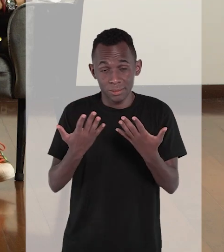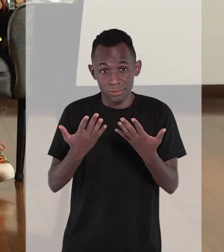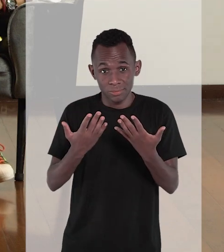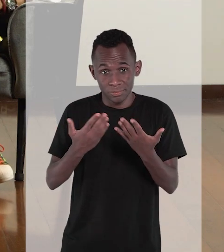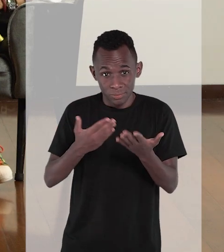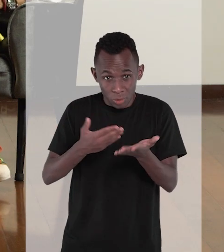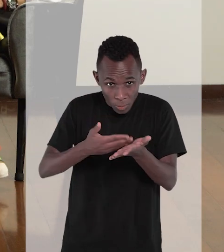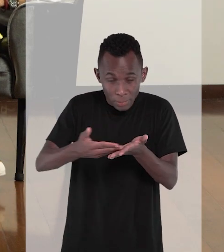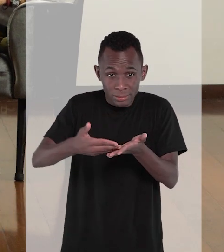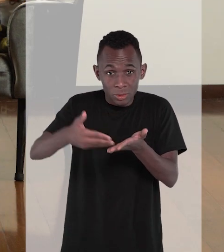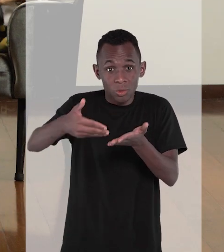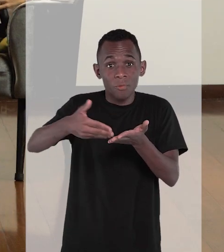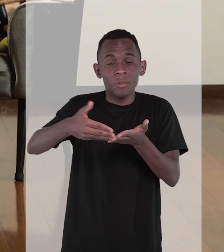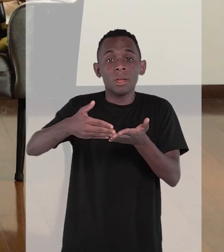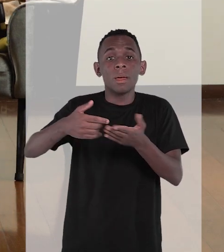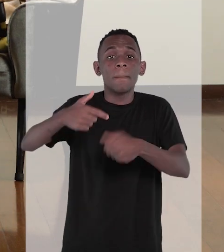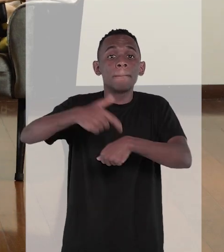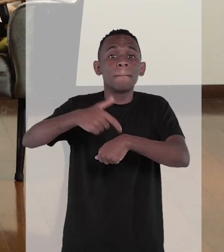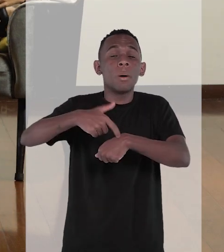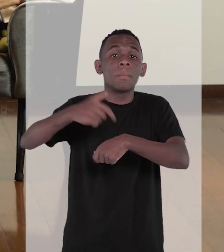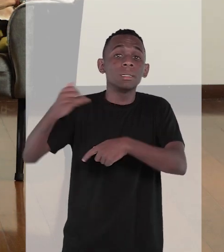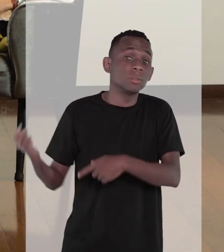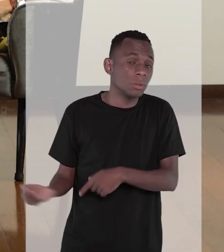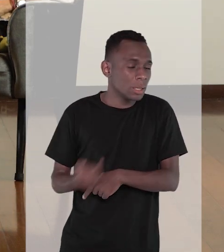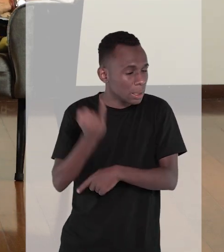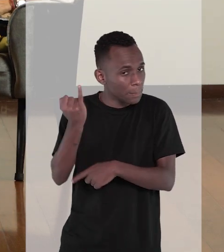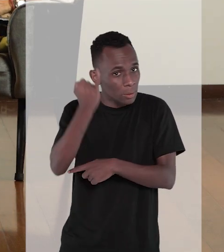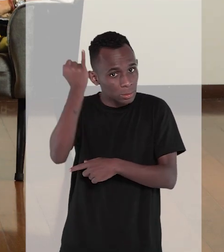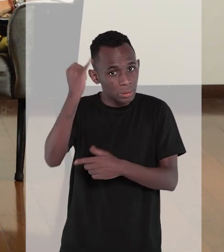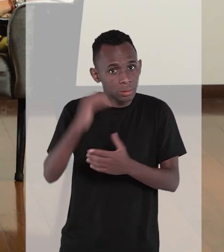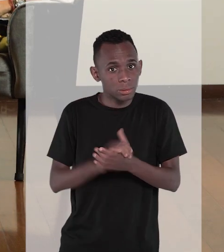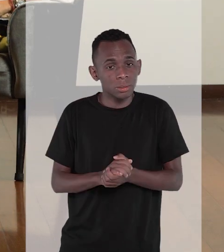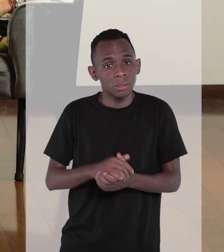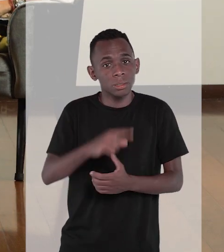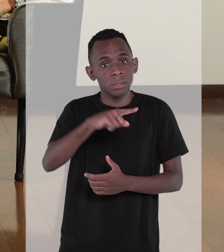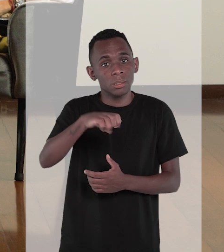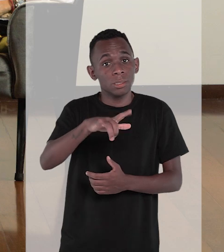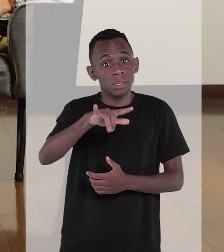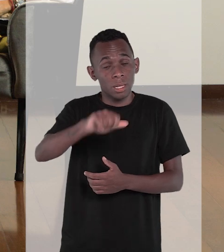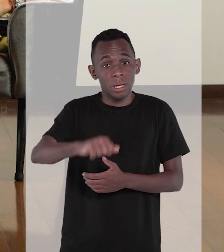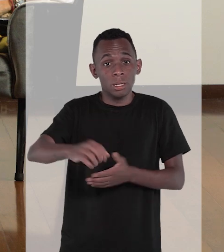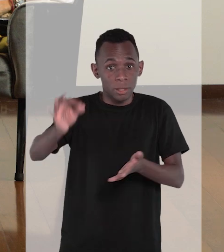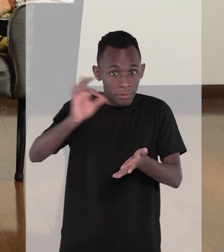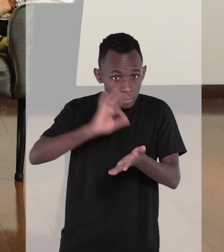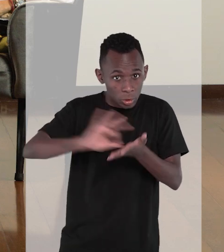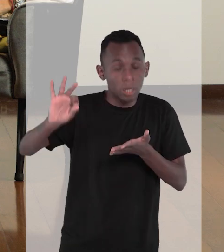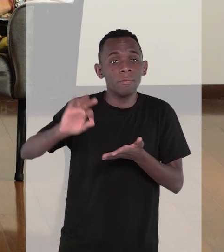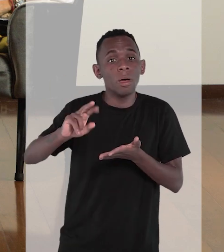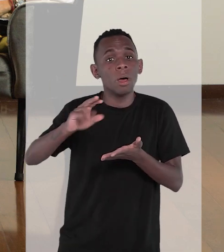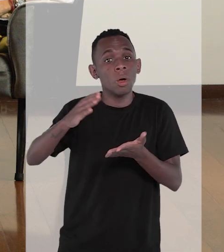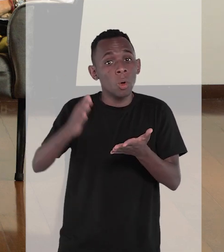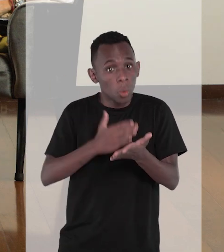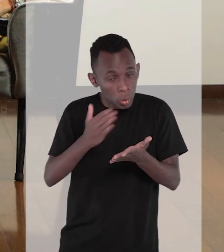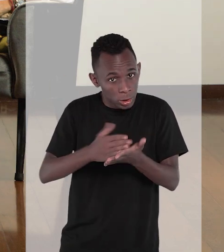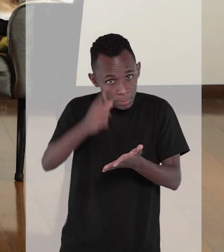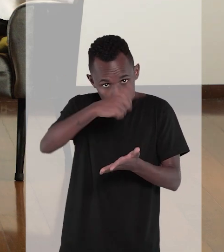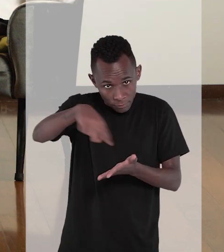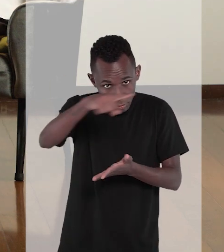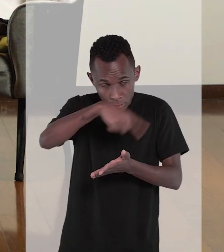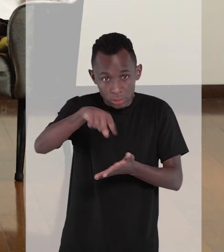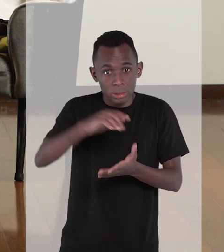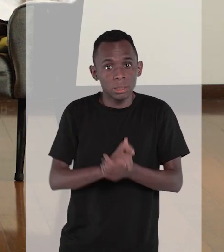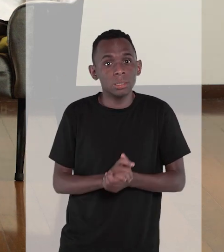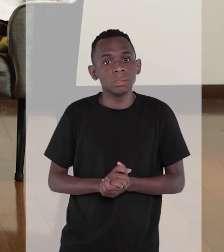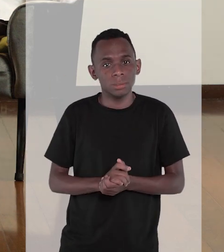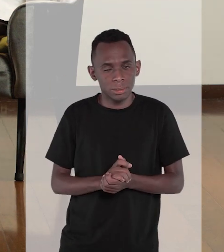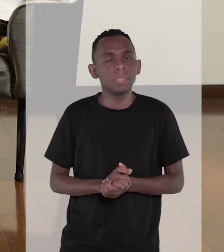Bem, gente, estamos caminhando para o final, momento crucial no qual a dona Zélia vai autografar os livros para vocês, lá na